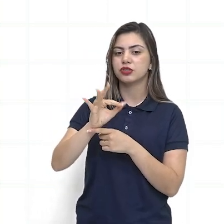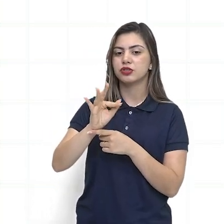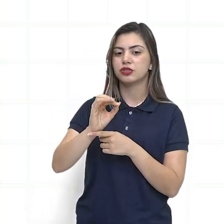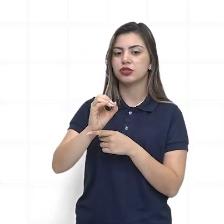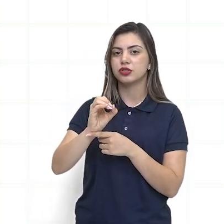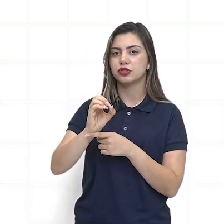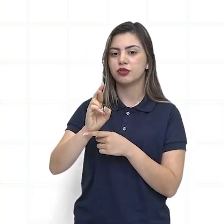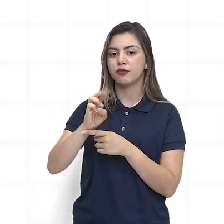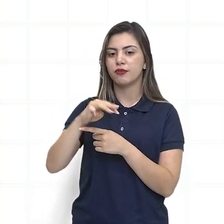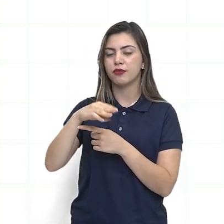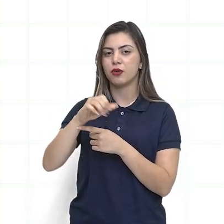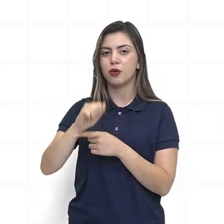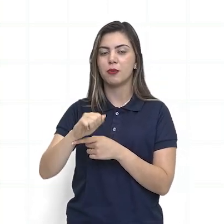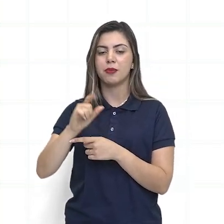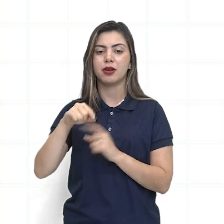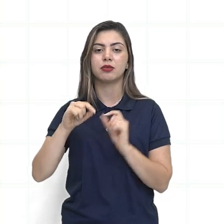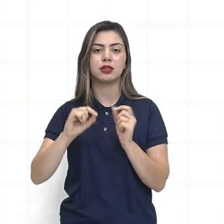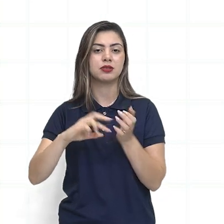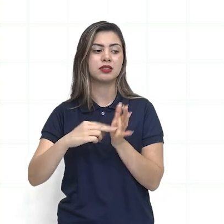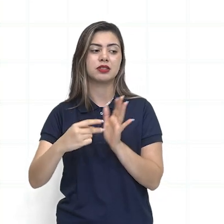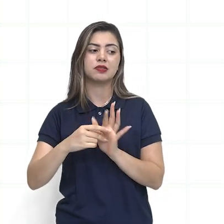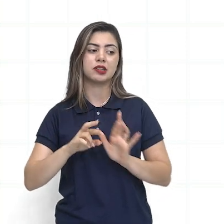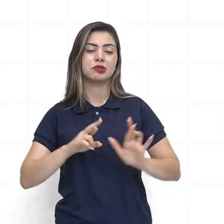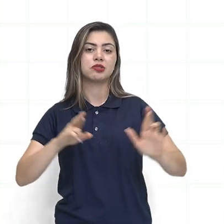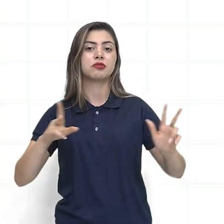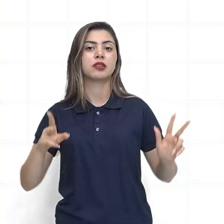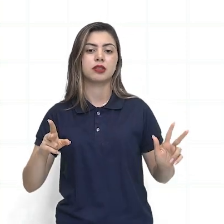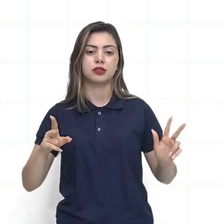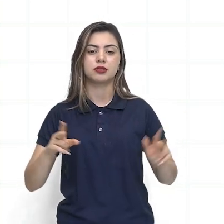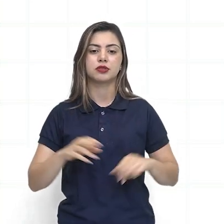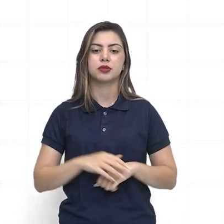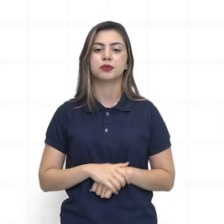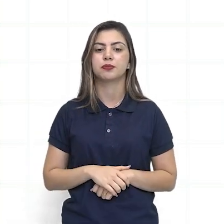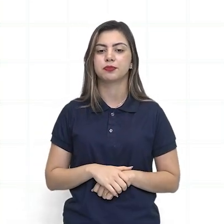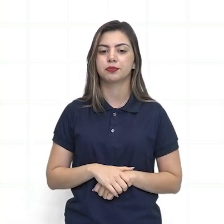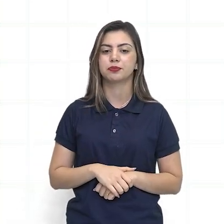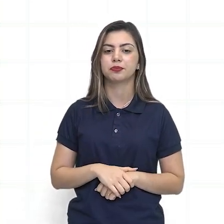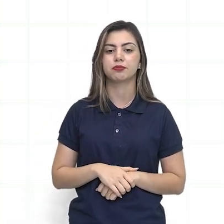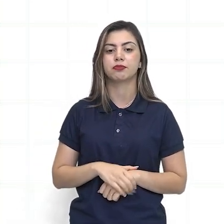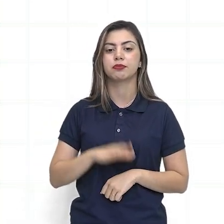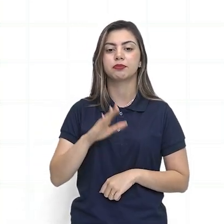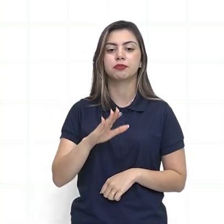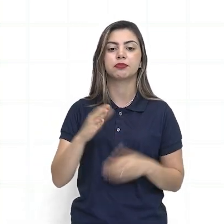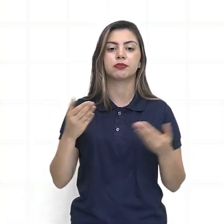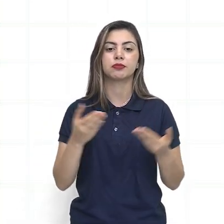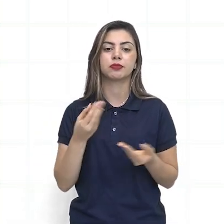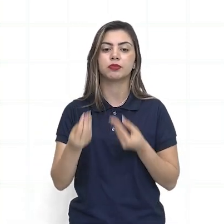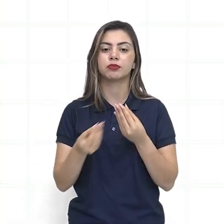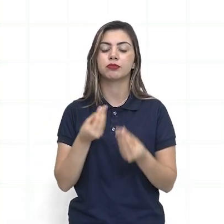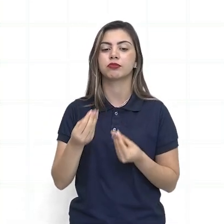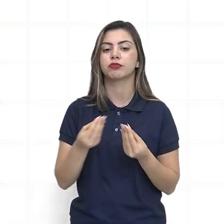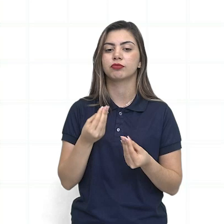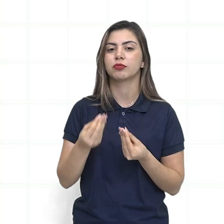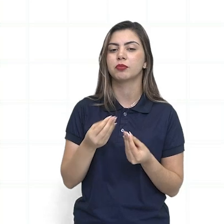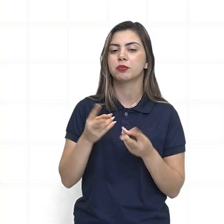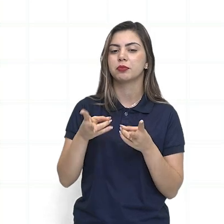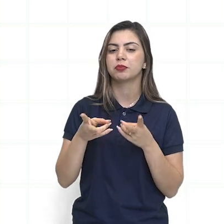esses dois primeiros que eu constituí. E aqui eu acrescentei